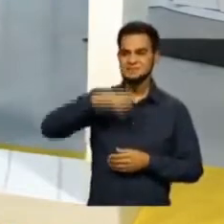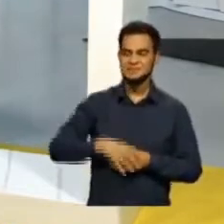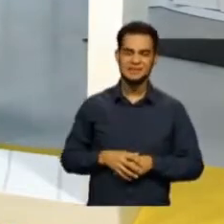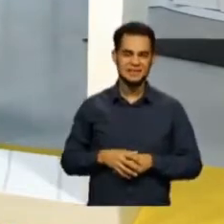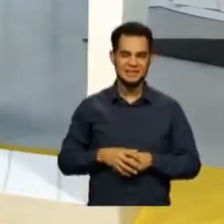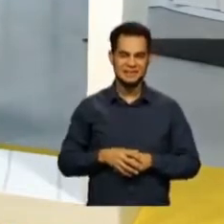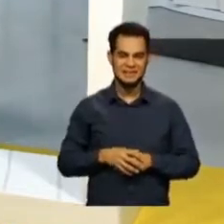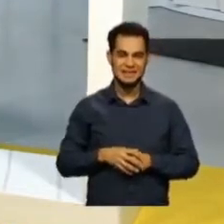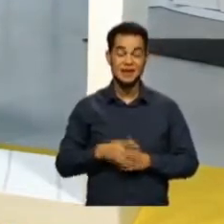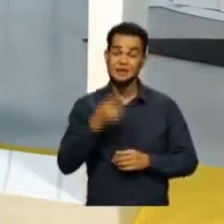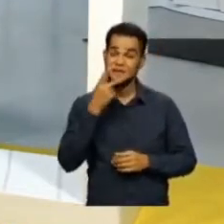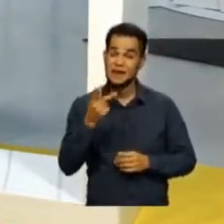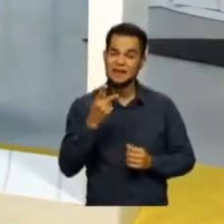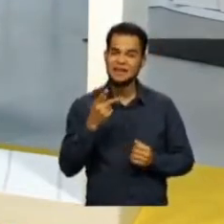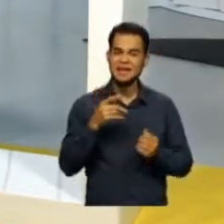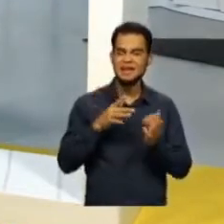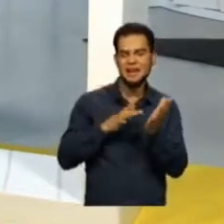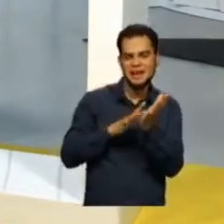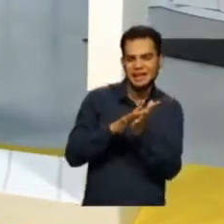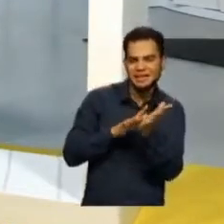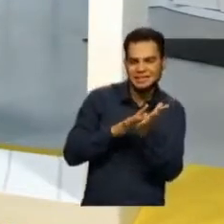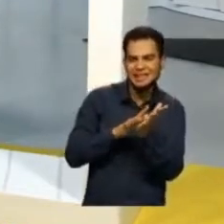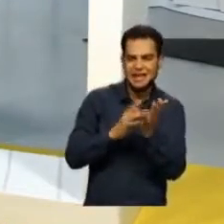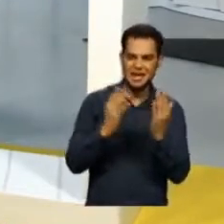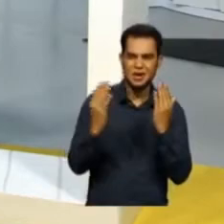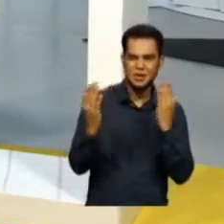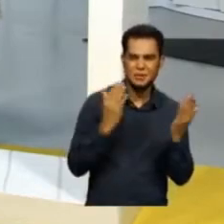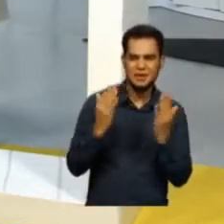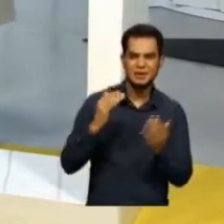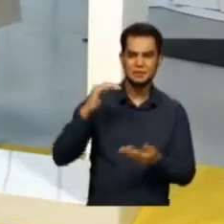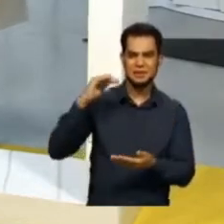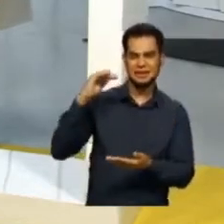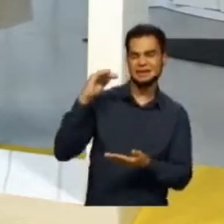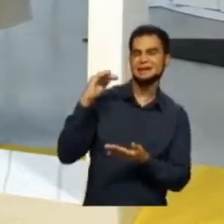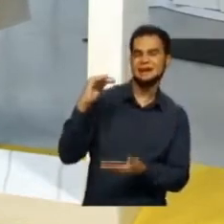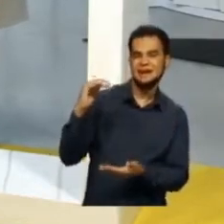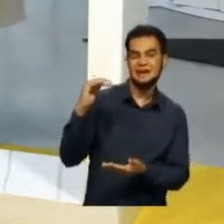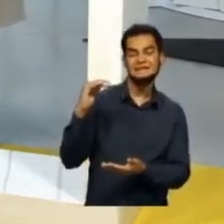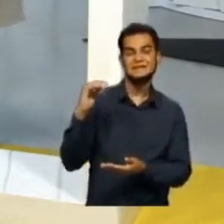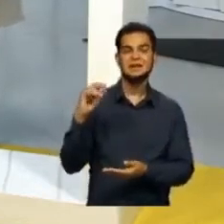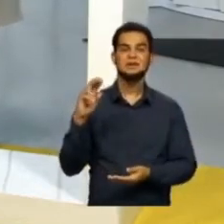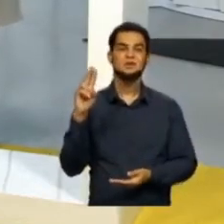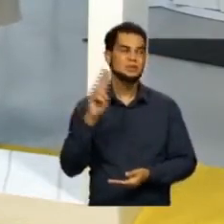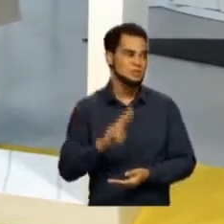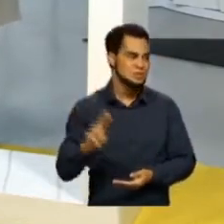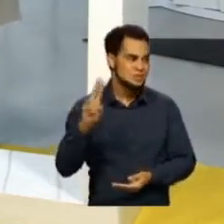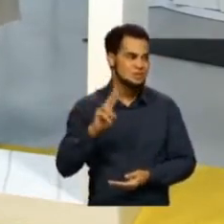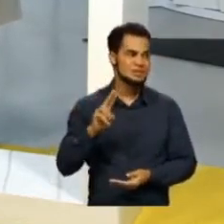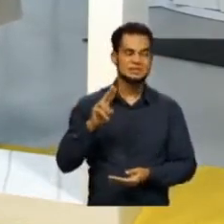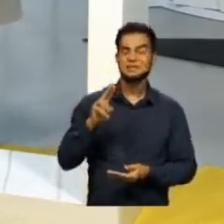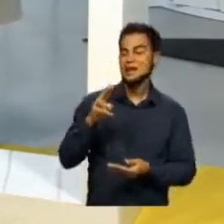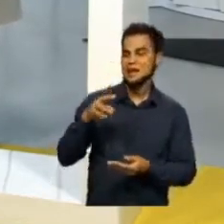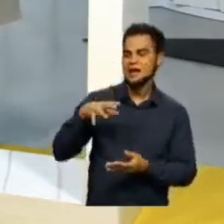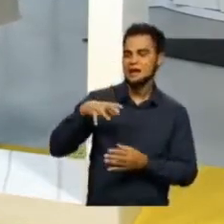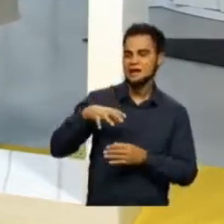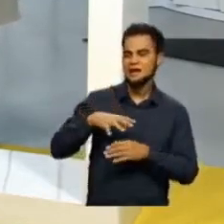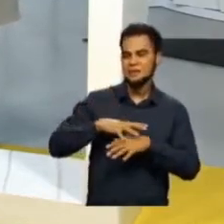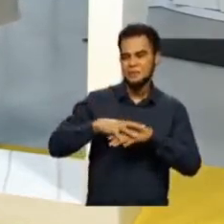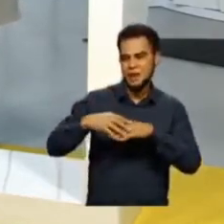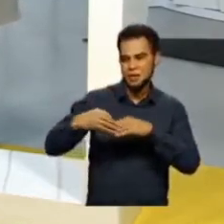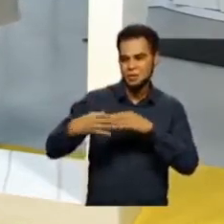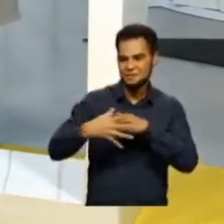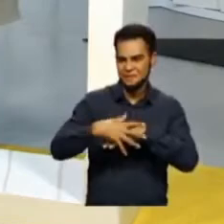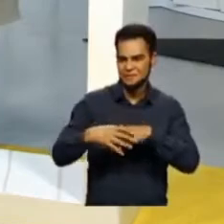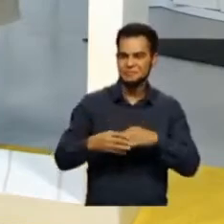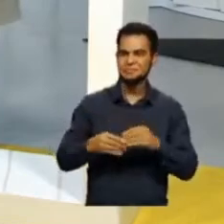fazer um simulador de um pulmão com uma garrafa PET, que ia utilizar aí uma luva, balãozinhos. Então, vamos imaginar